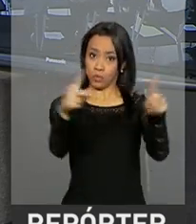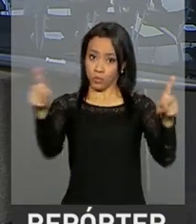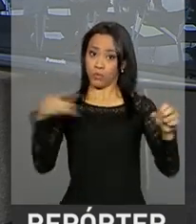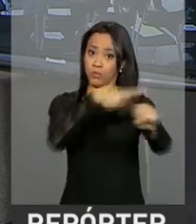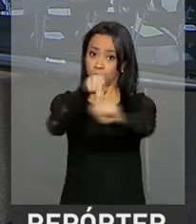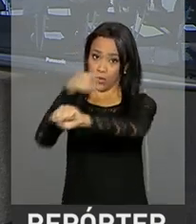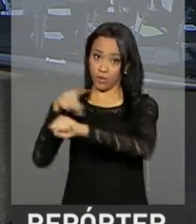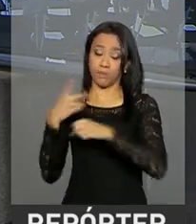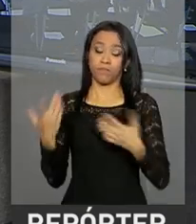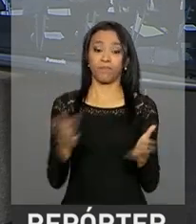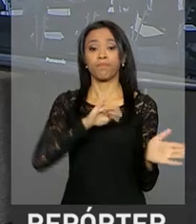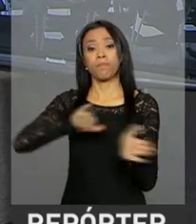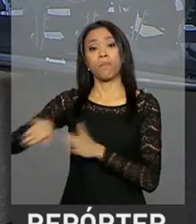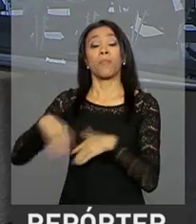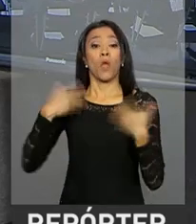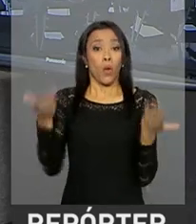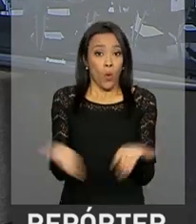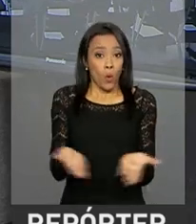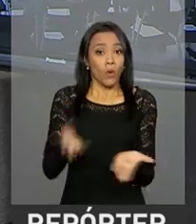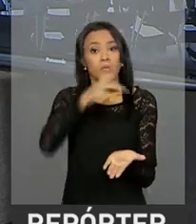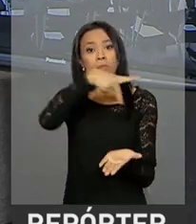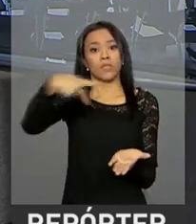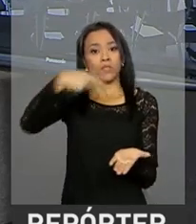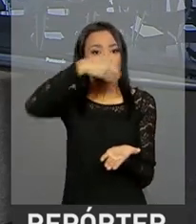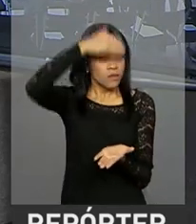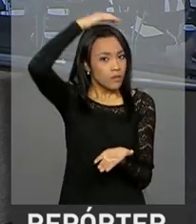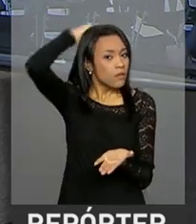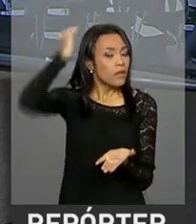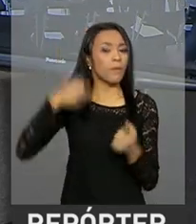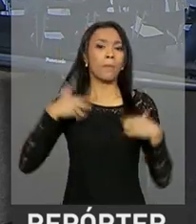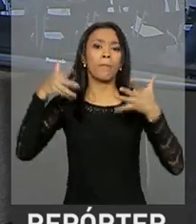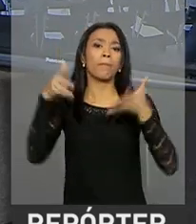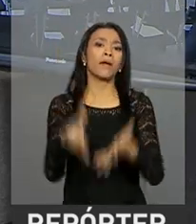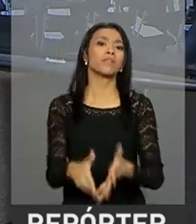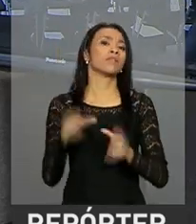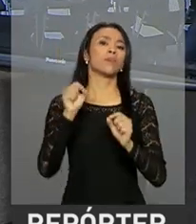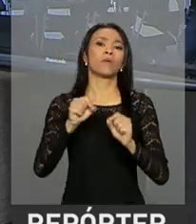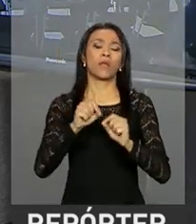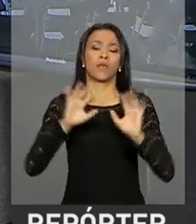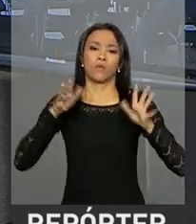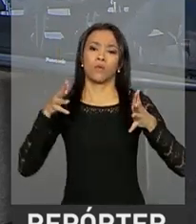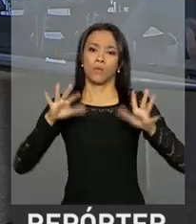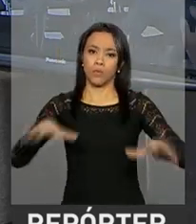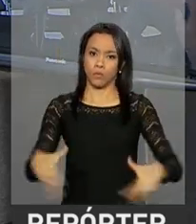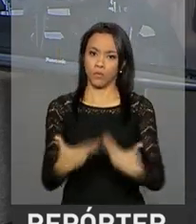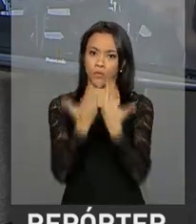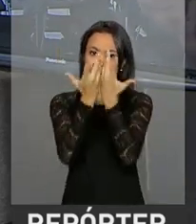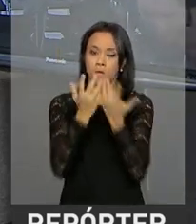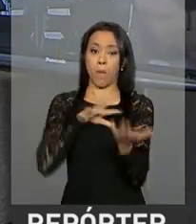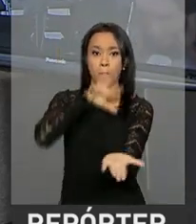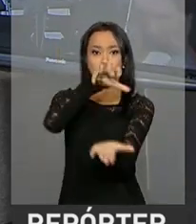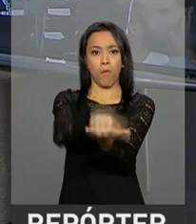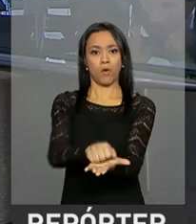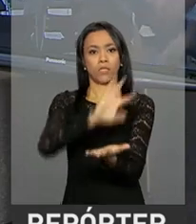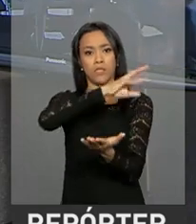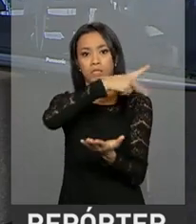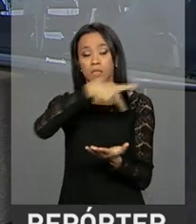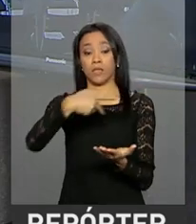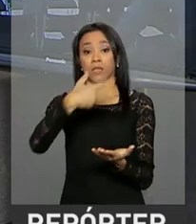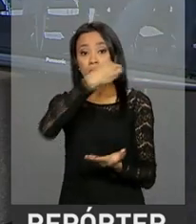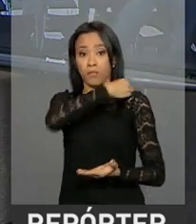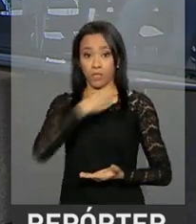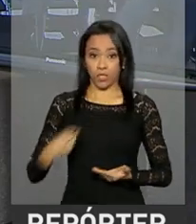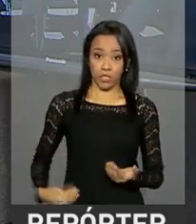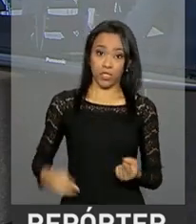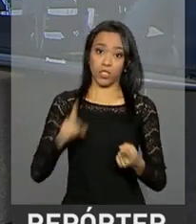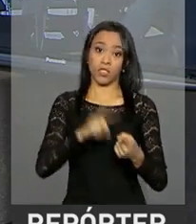ainda hoje, né, o presidente Michel Temer, ele participa da sessão solene de posse da ministra Carmen Lúcia e do